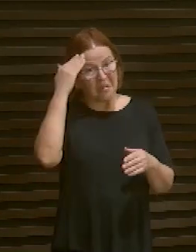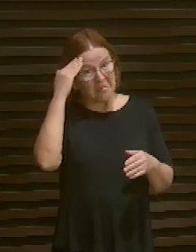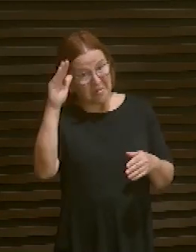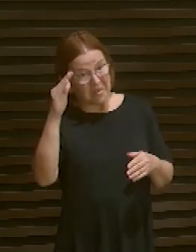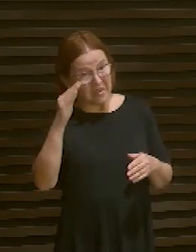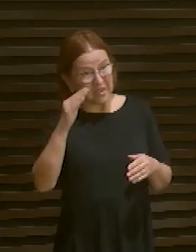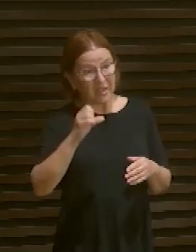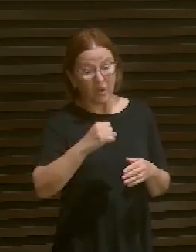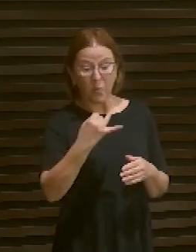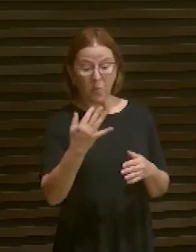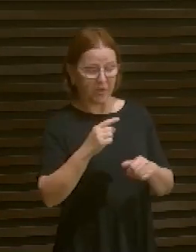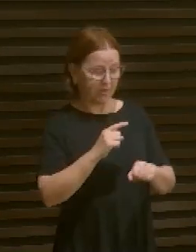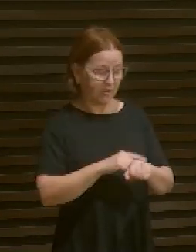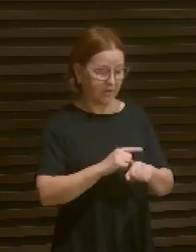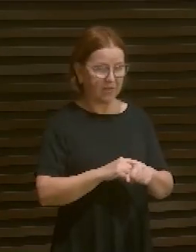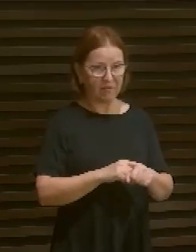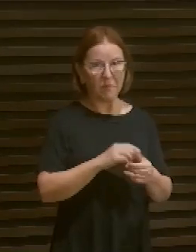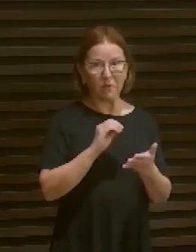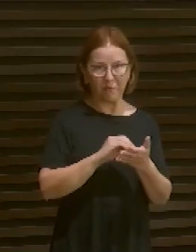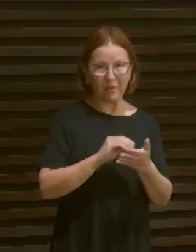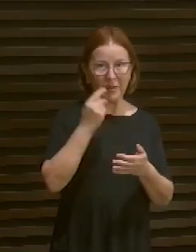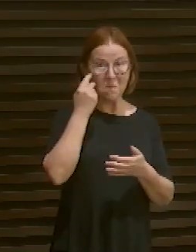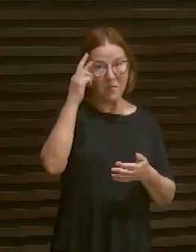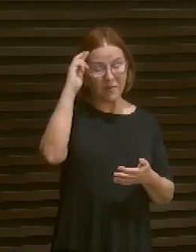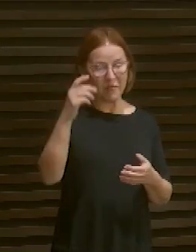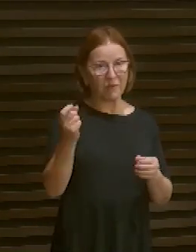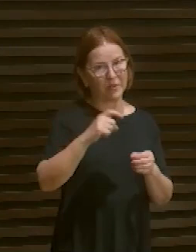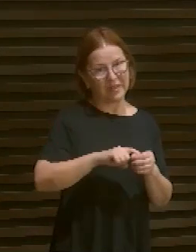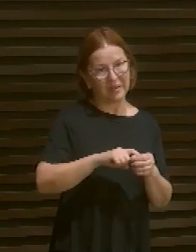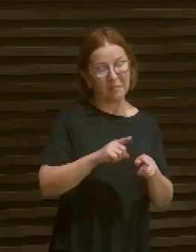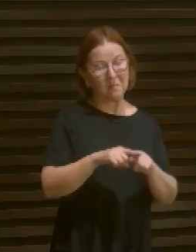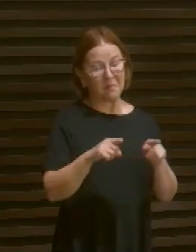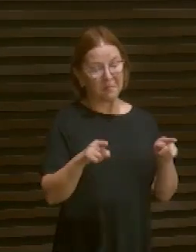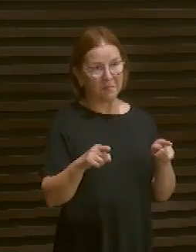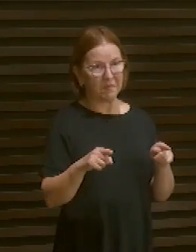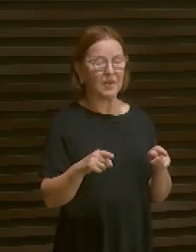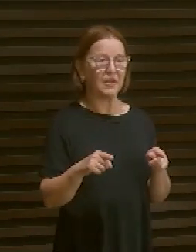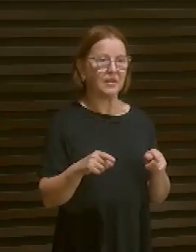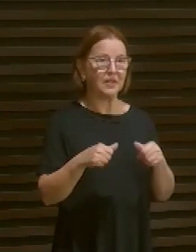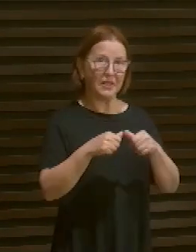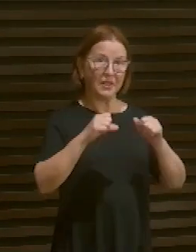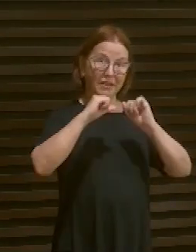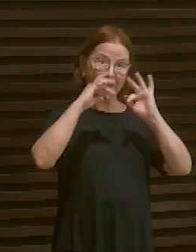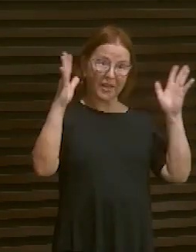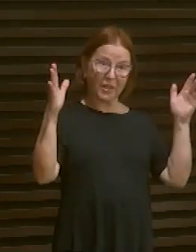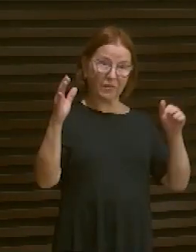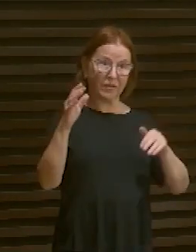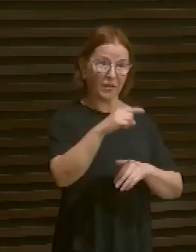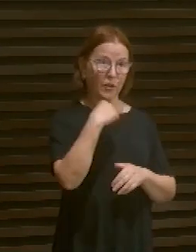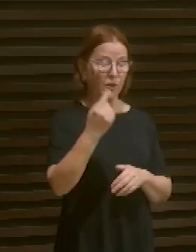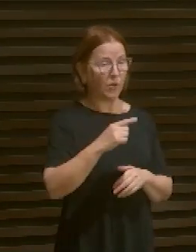voltar, mas há indícios muito claros de que nós não vamos ter muito